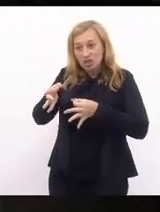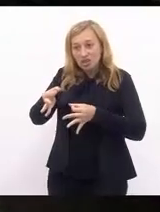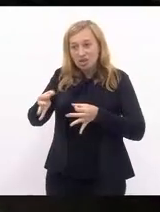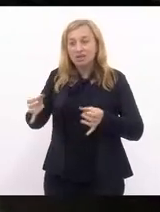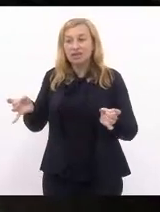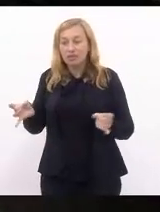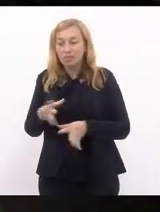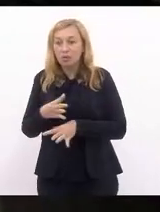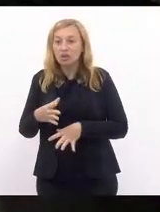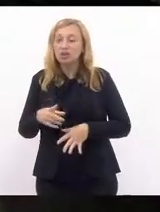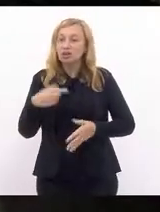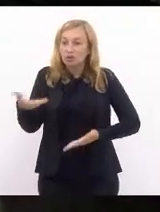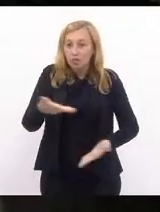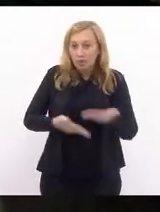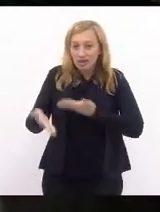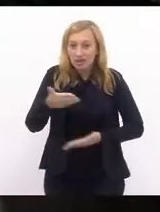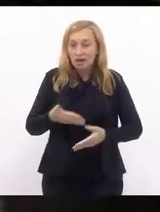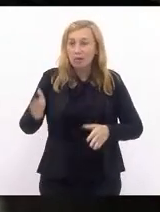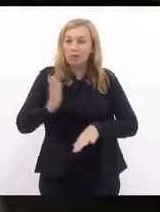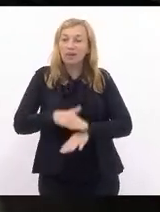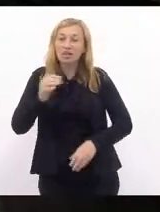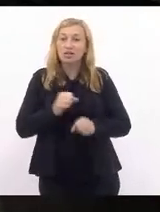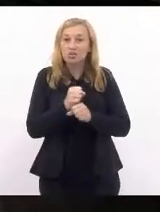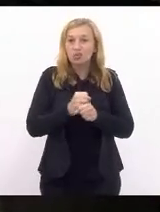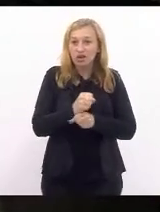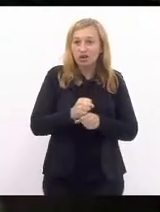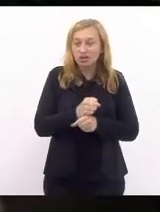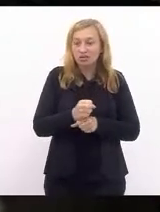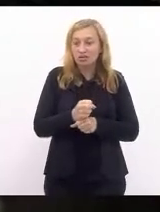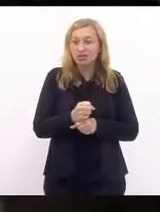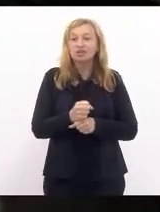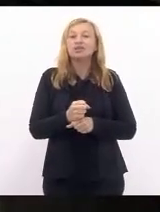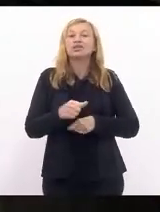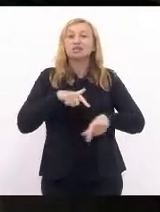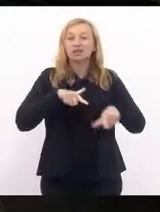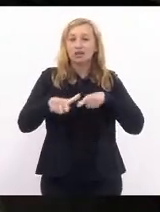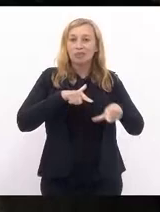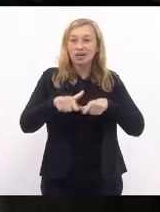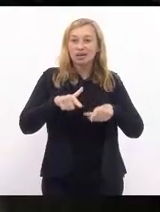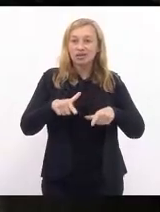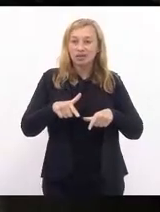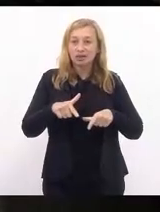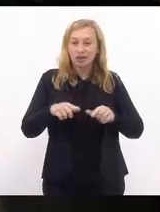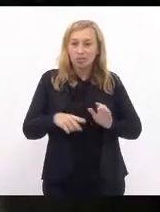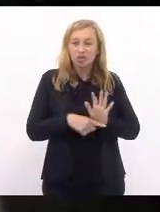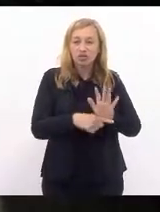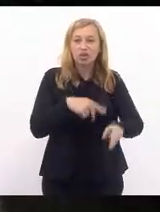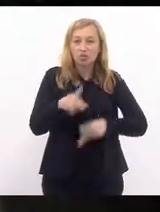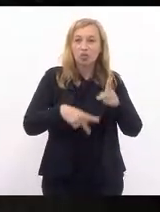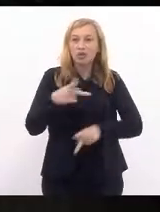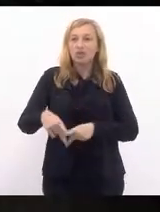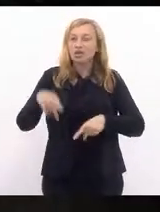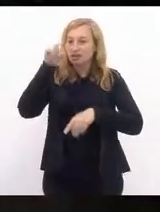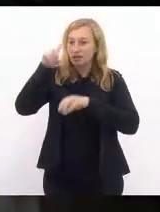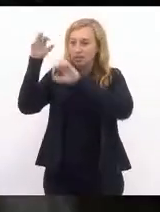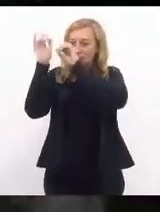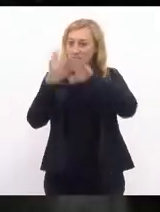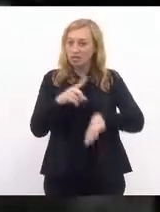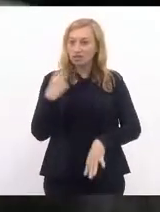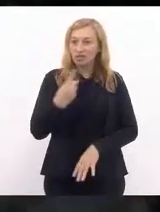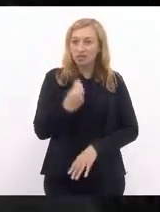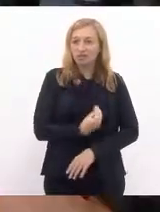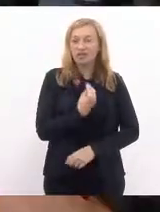ano que vem a gente vai poder compartilhar com vocês mais ou menos legislatura e trabalhar com esse povo que o nosso maior patrimônio muito obrigado que Deus abençoe nossa